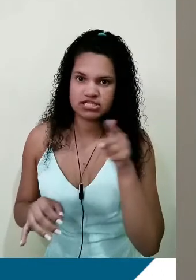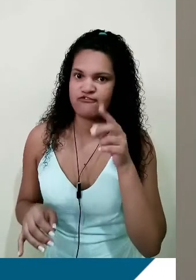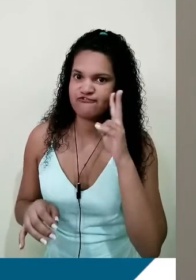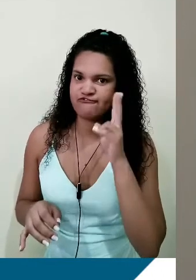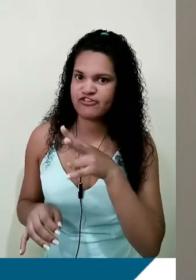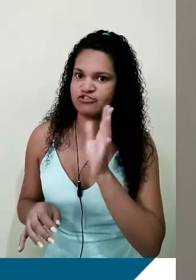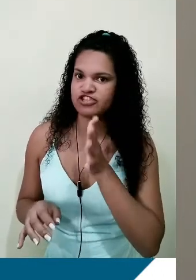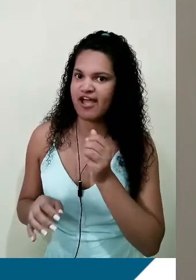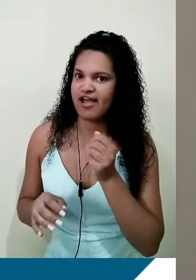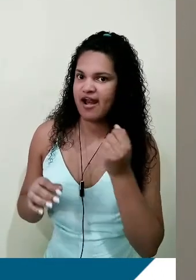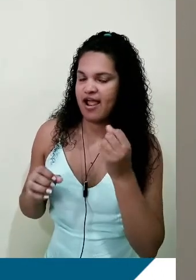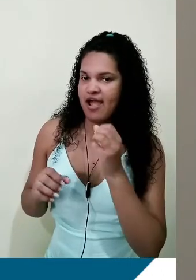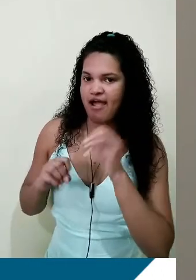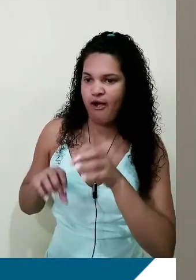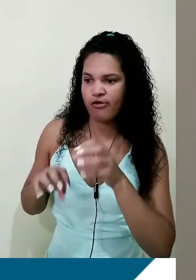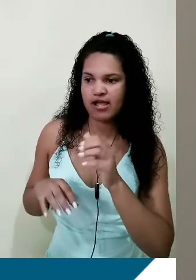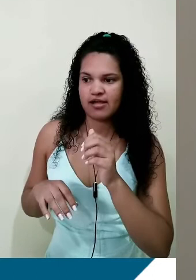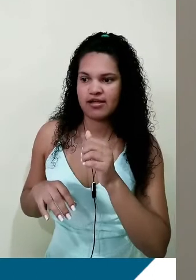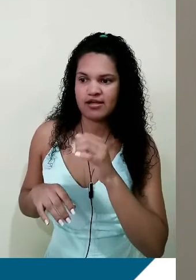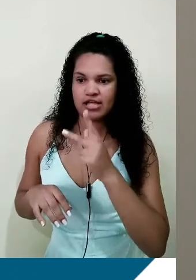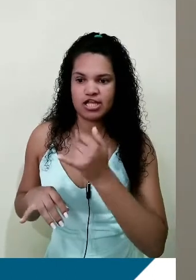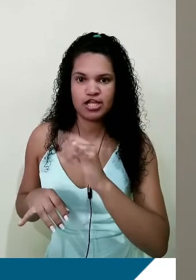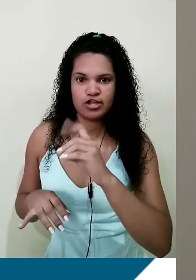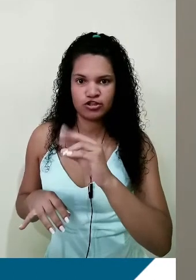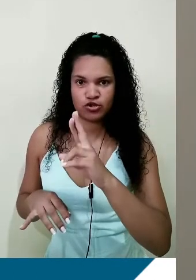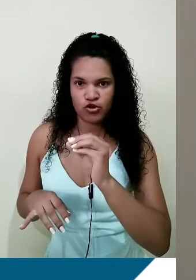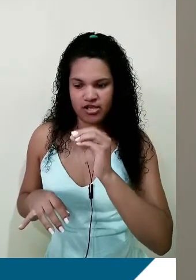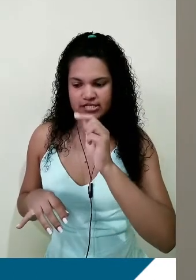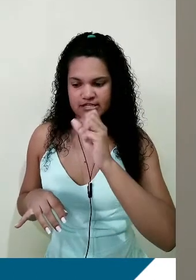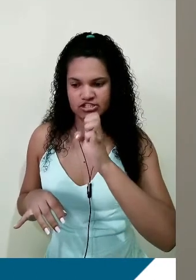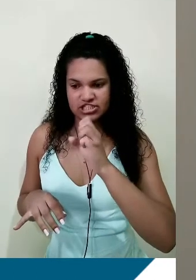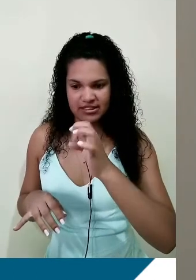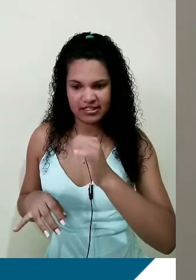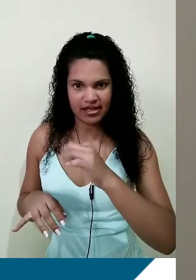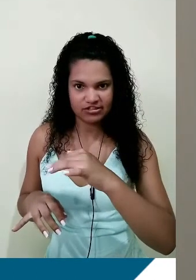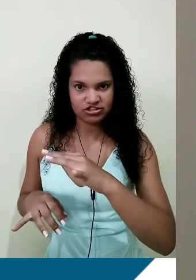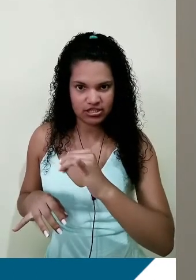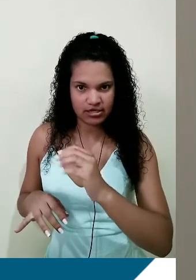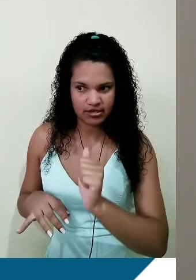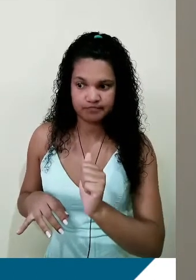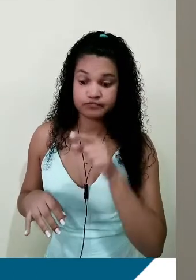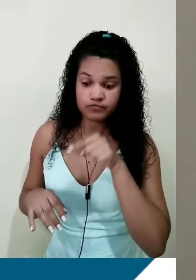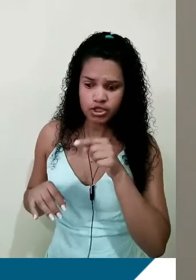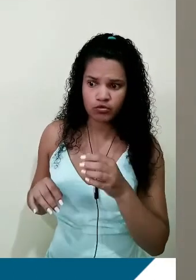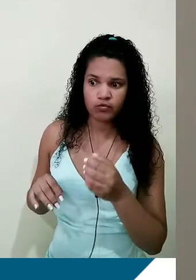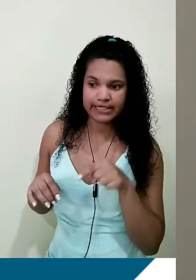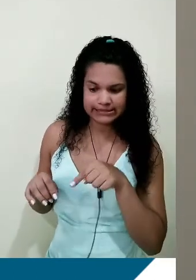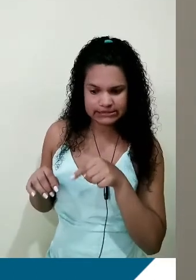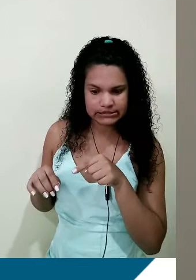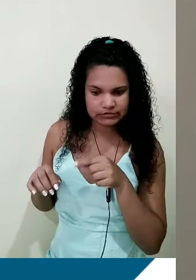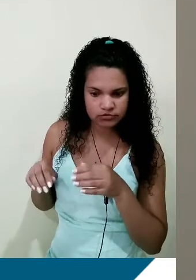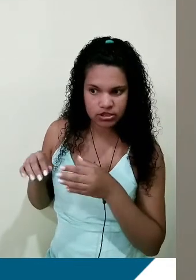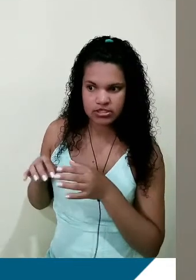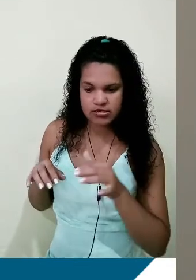fluidos menos densos sobem. Daí, este vazio, esse espaço que se abre com o